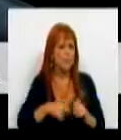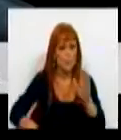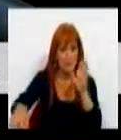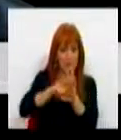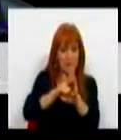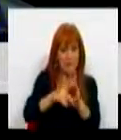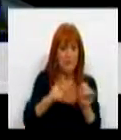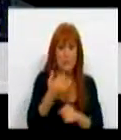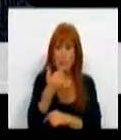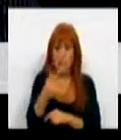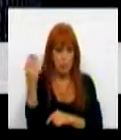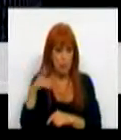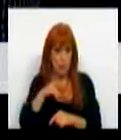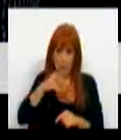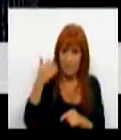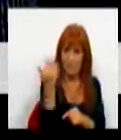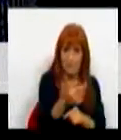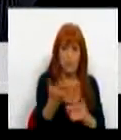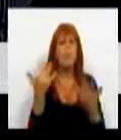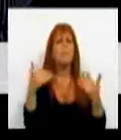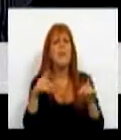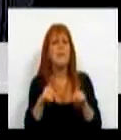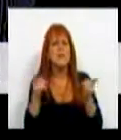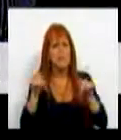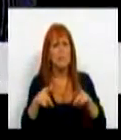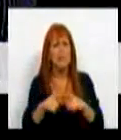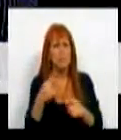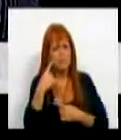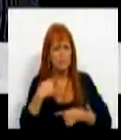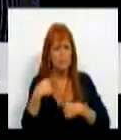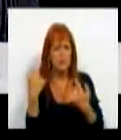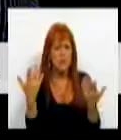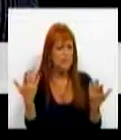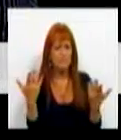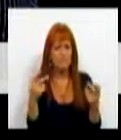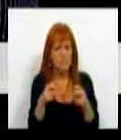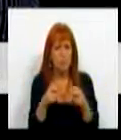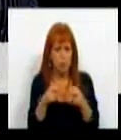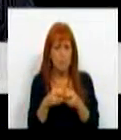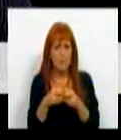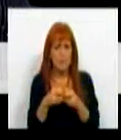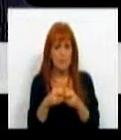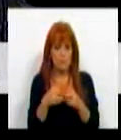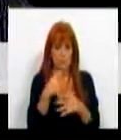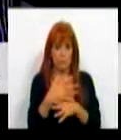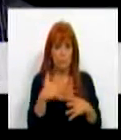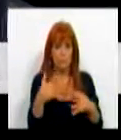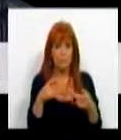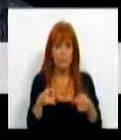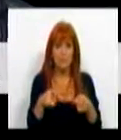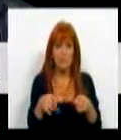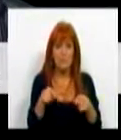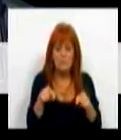que foi a pedido do Banco de Portugal, mas que também revela problemas enormes. E